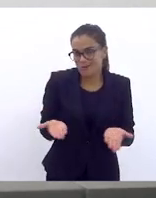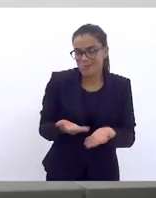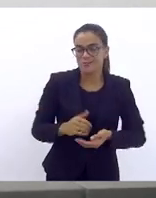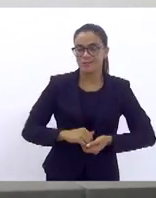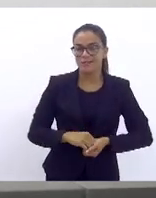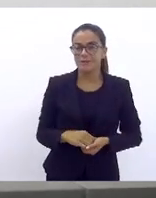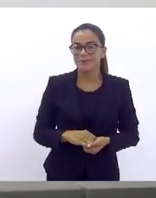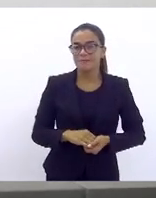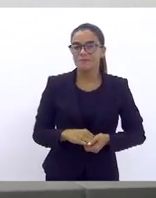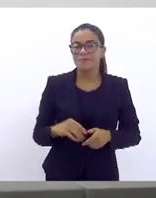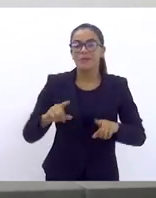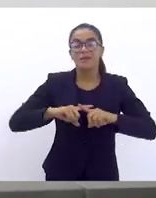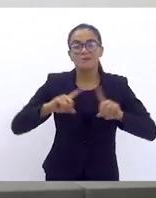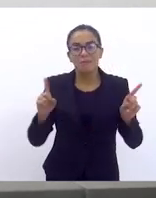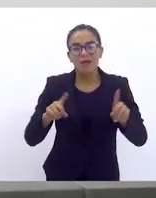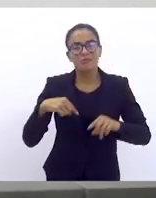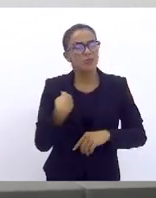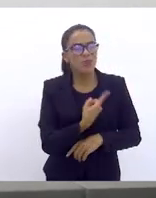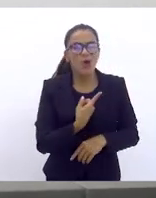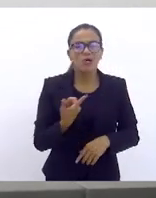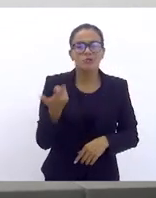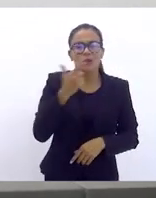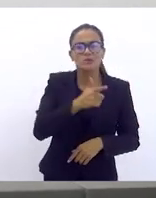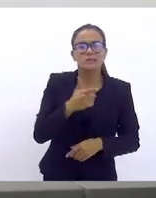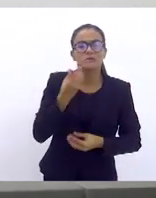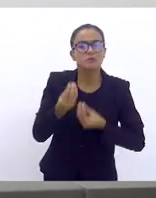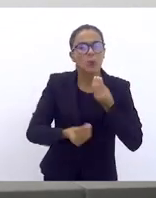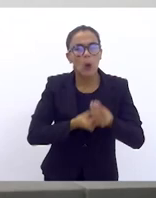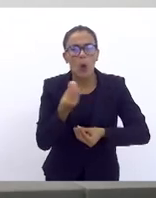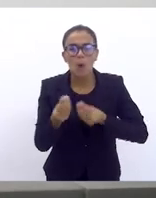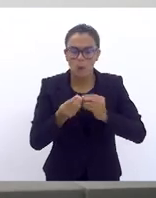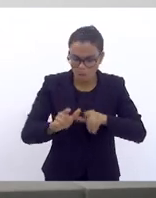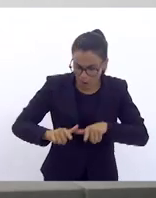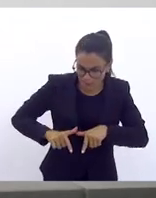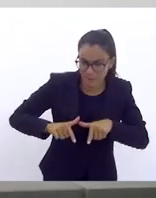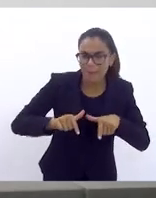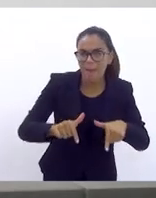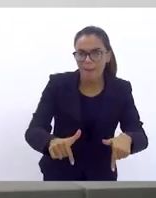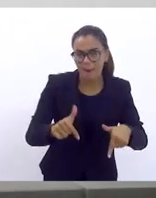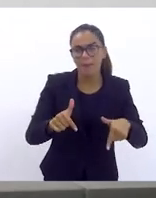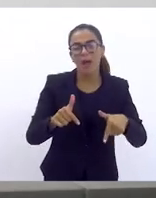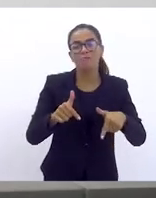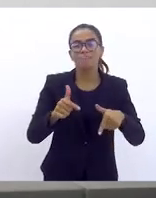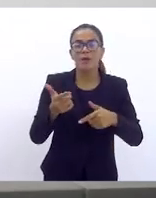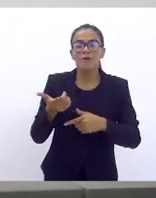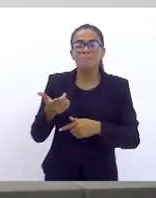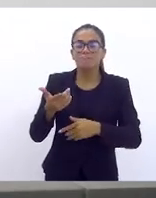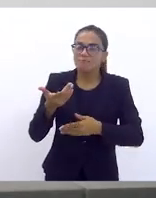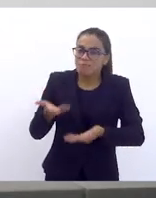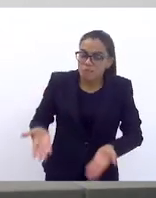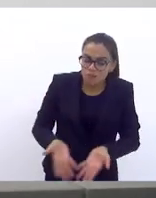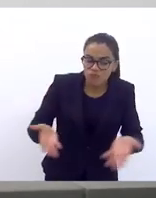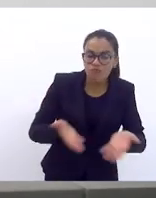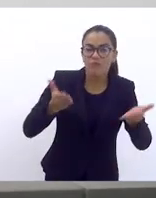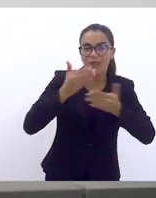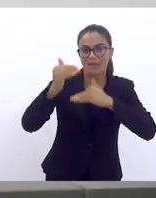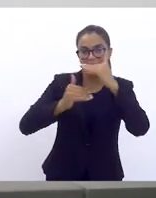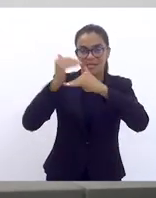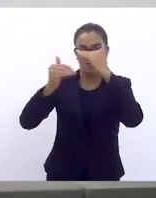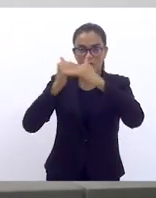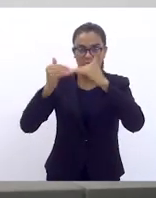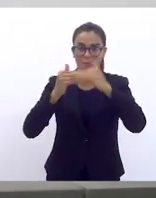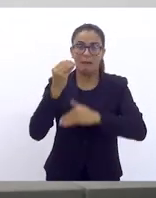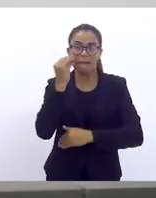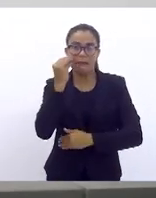aqui mas é como nós conseguimos fazer com que a gente traga desenvolvimento para buscar o